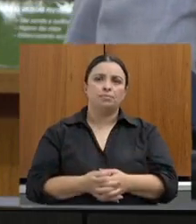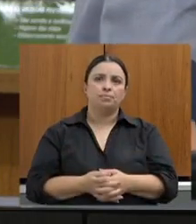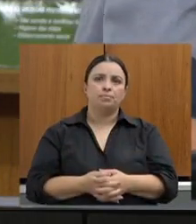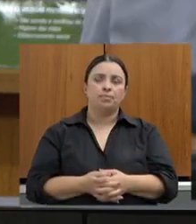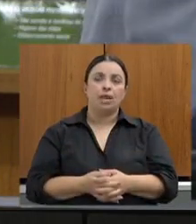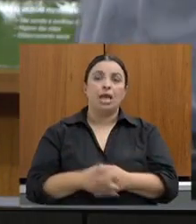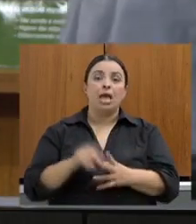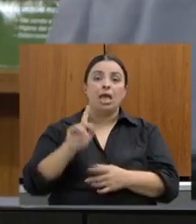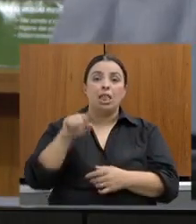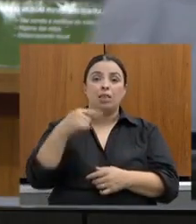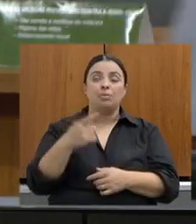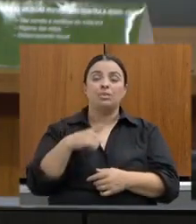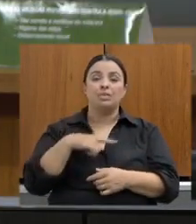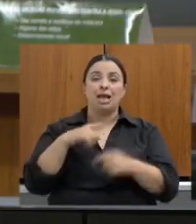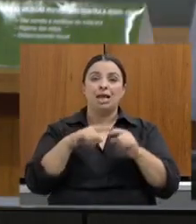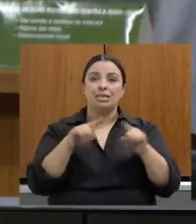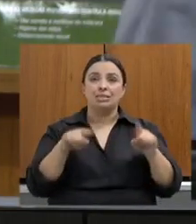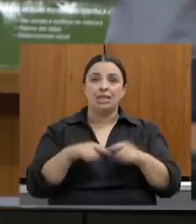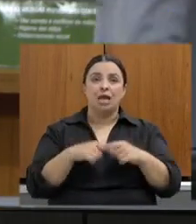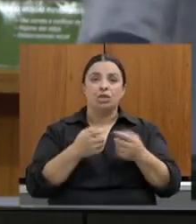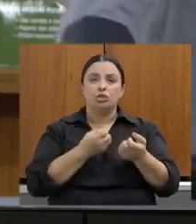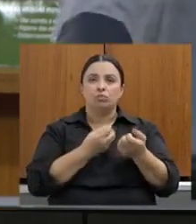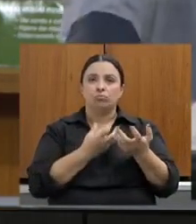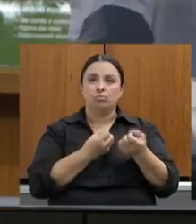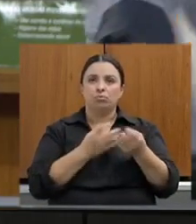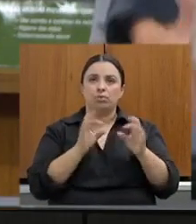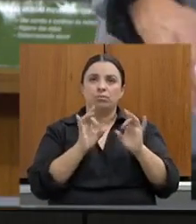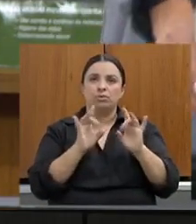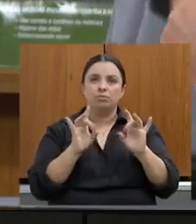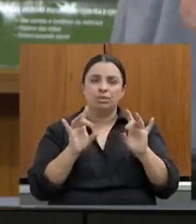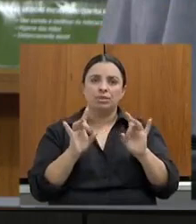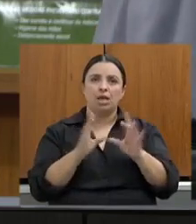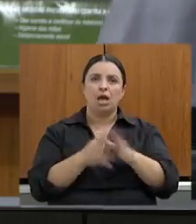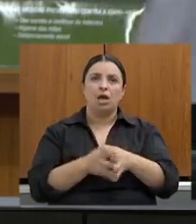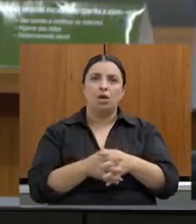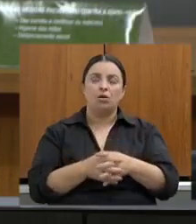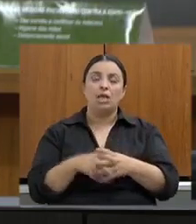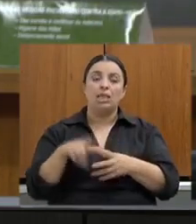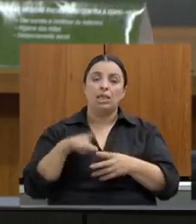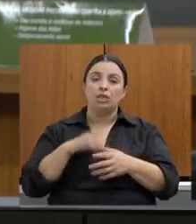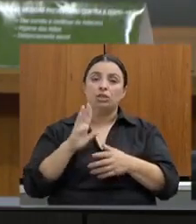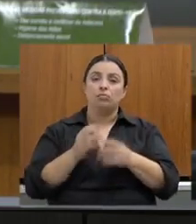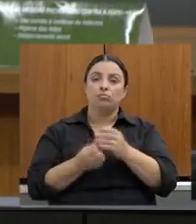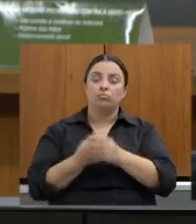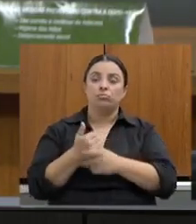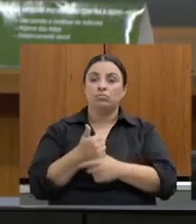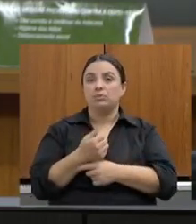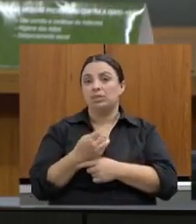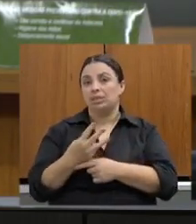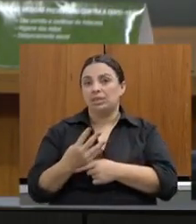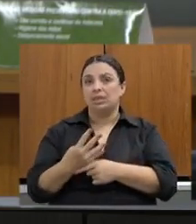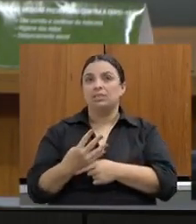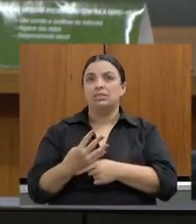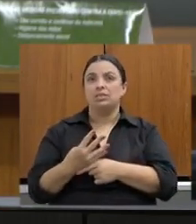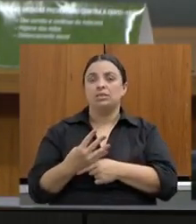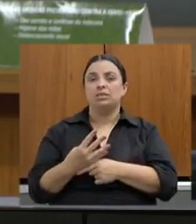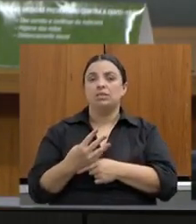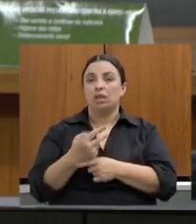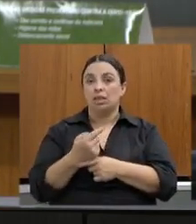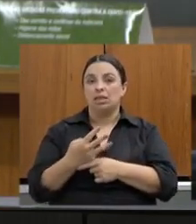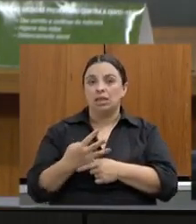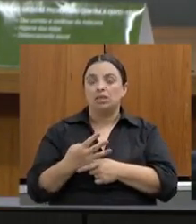salas de depoimento especial nós temos aí 13 unidades implantadas e 52 previstas